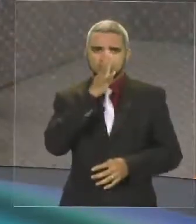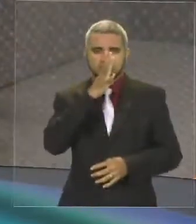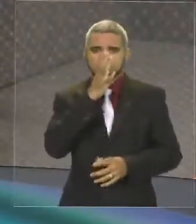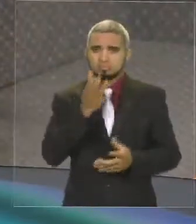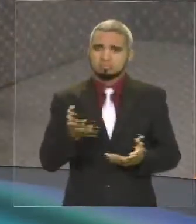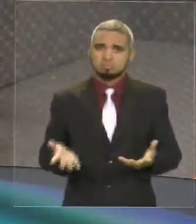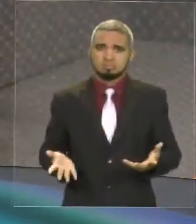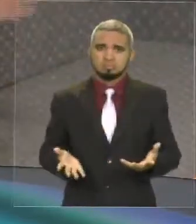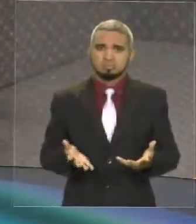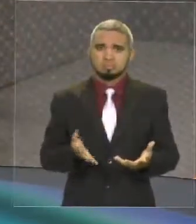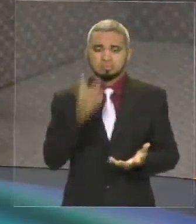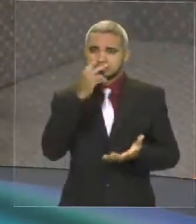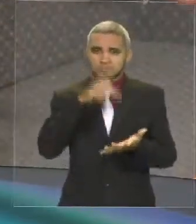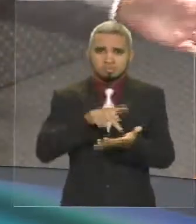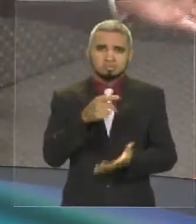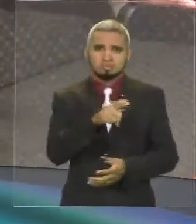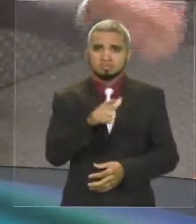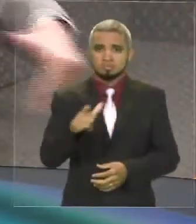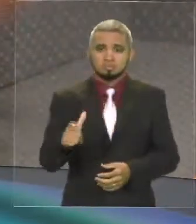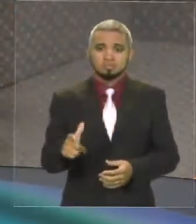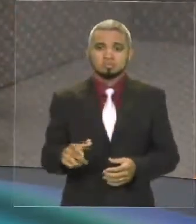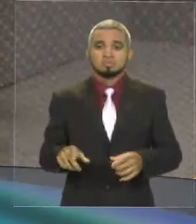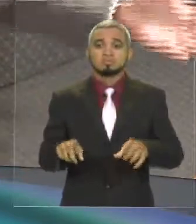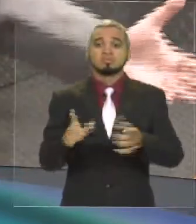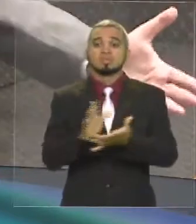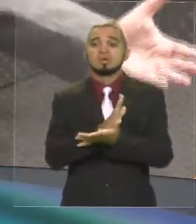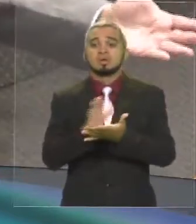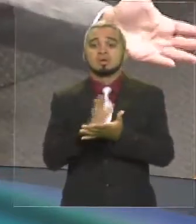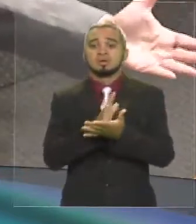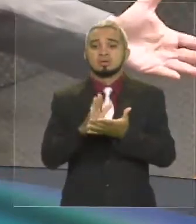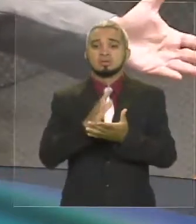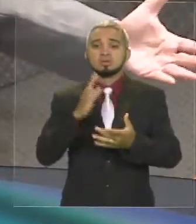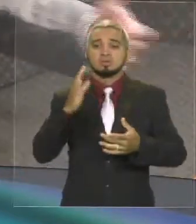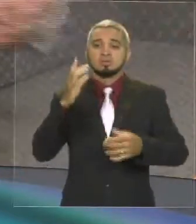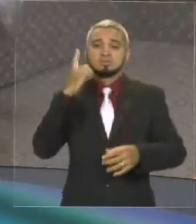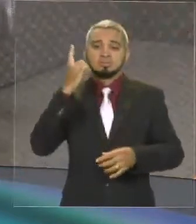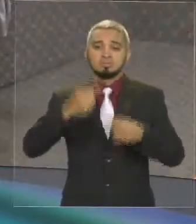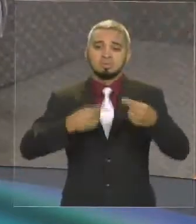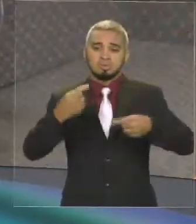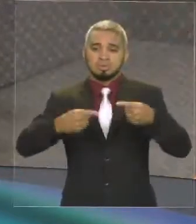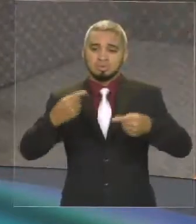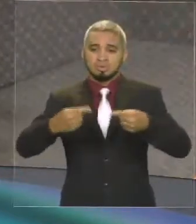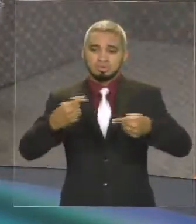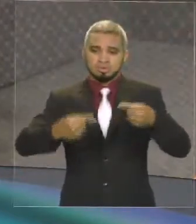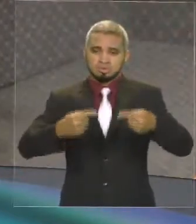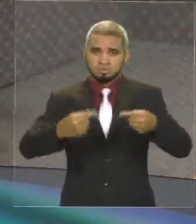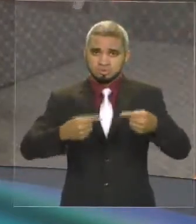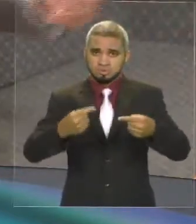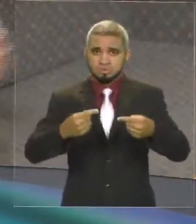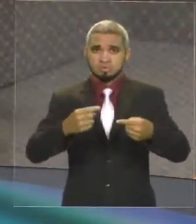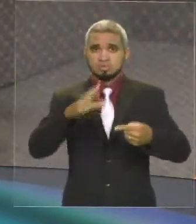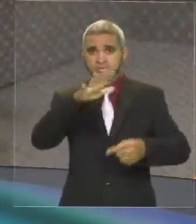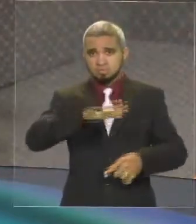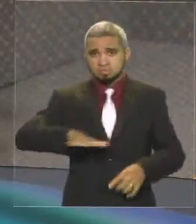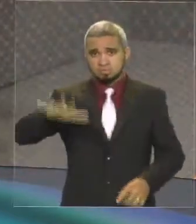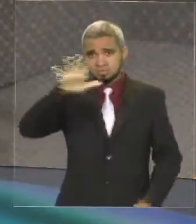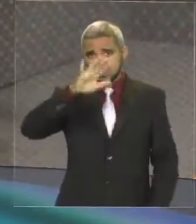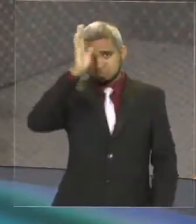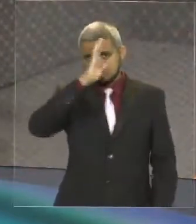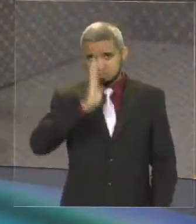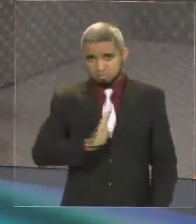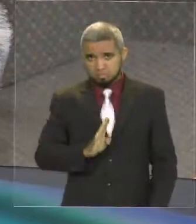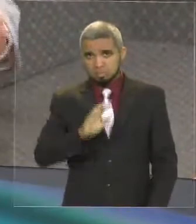praticamente os políticos de maior destaque do Brasil, todos estão denunciados na Lava Jato. Mas, no meu entendimento, nem todos eles são